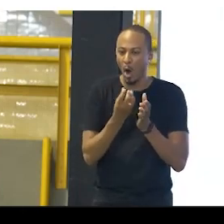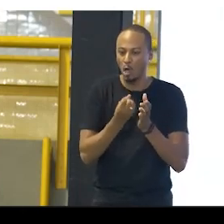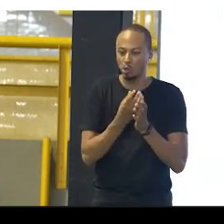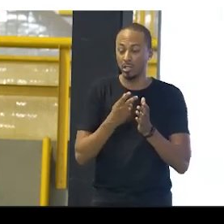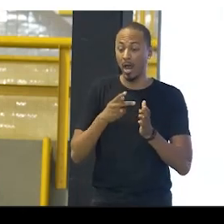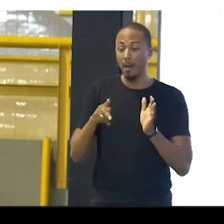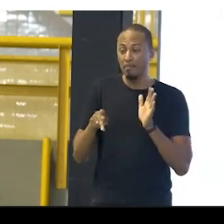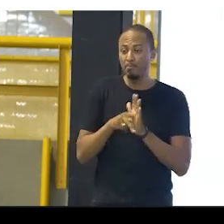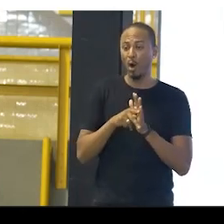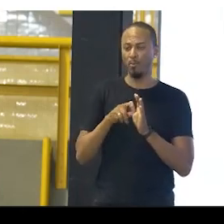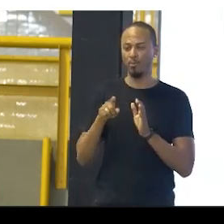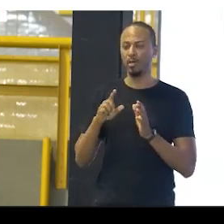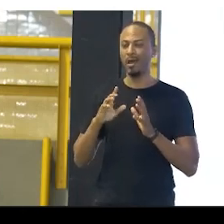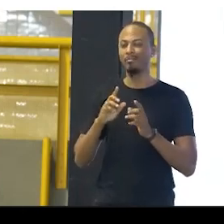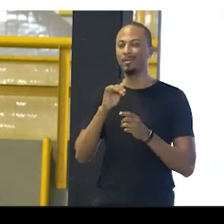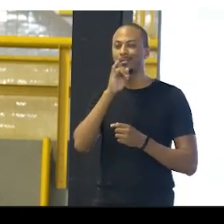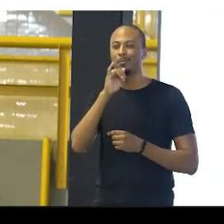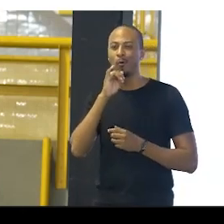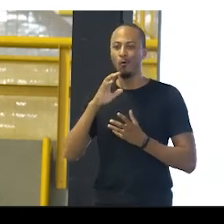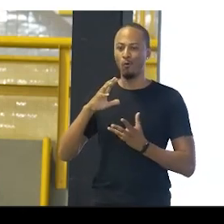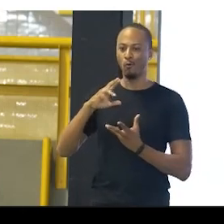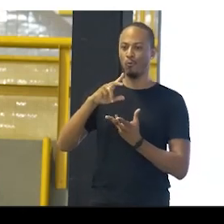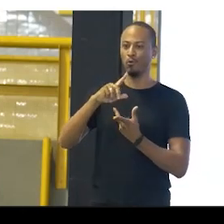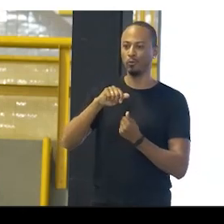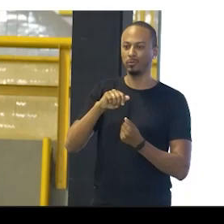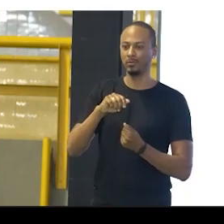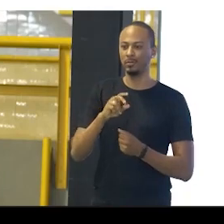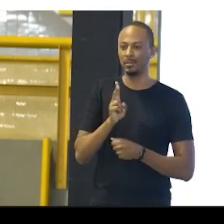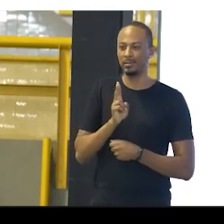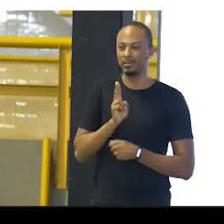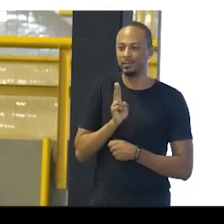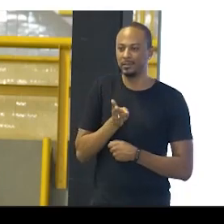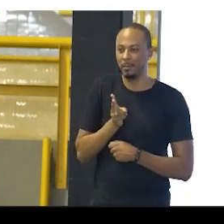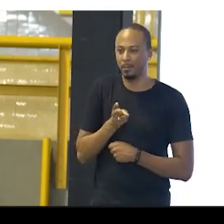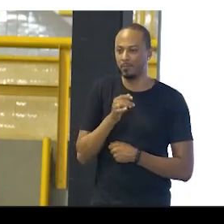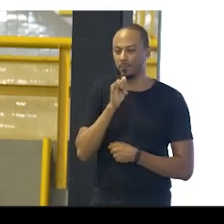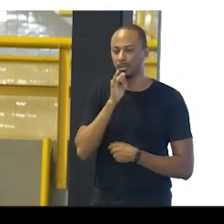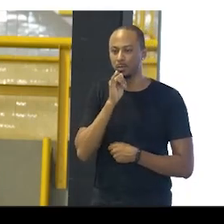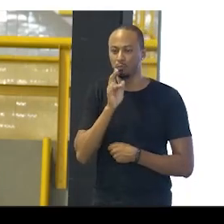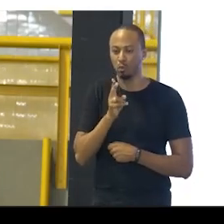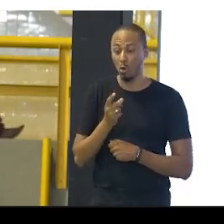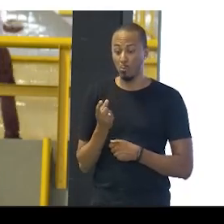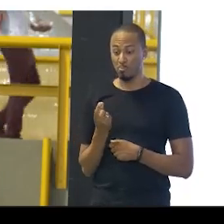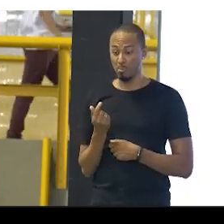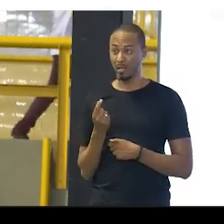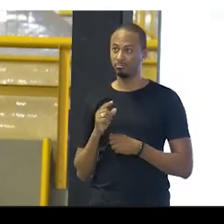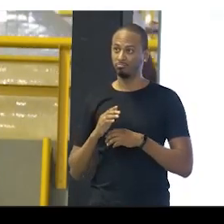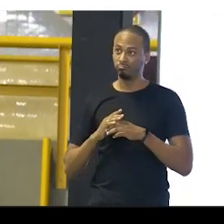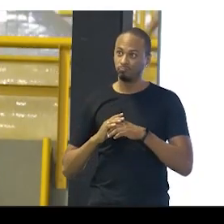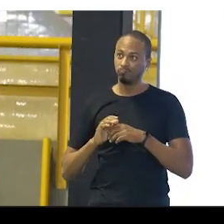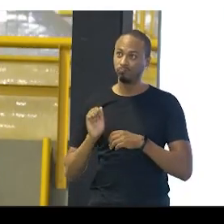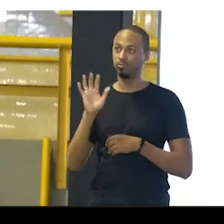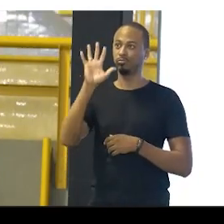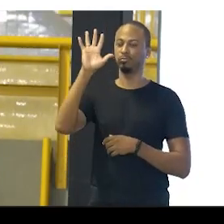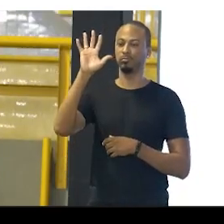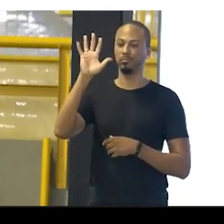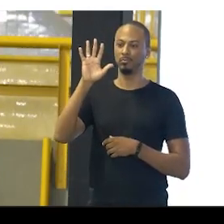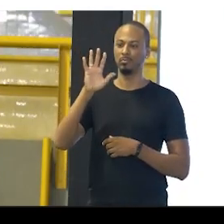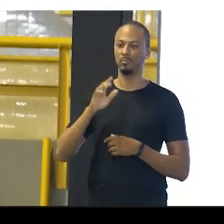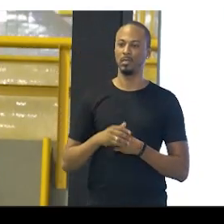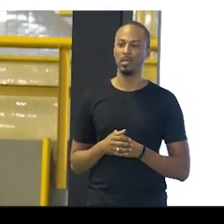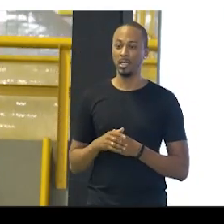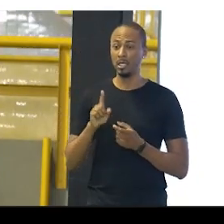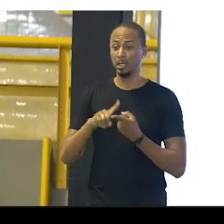dependia muito do petróleo do Oriente Médio, o preço disparou. Só que esse preço, ele dispara e